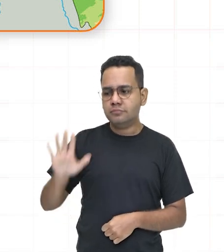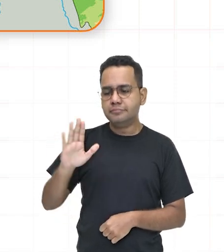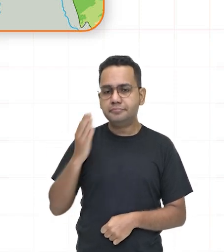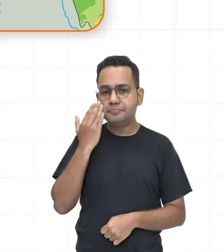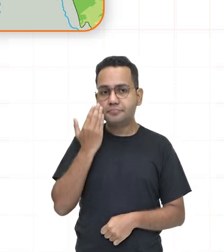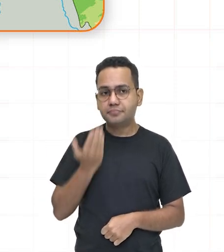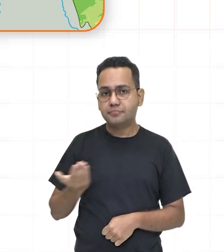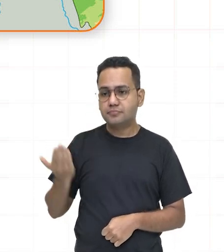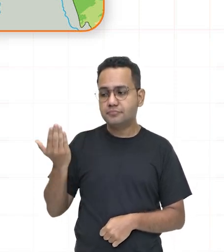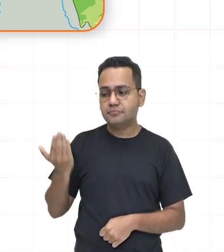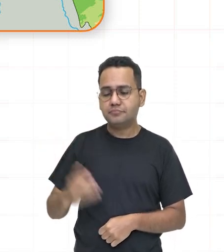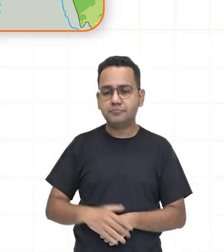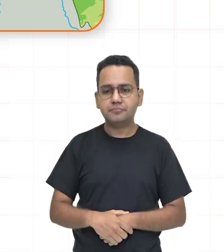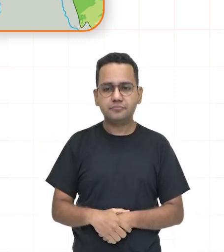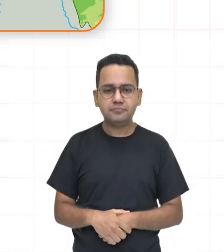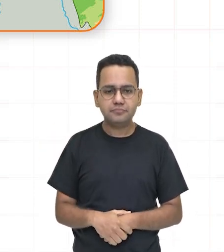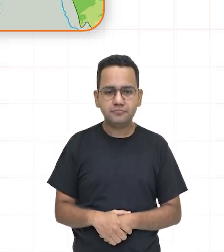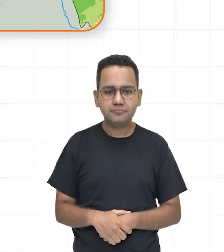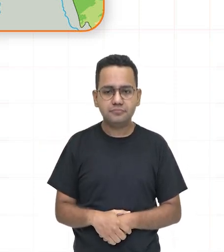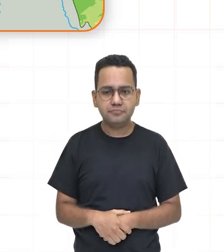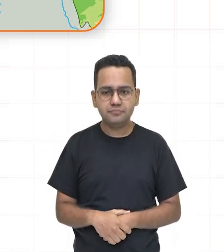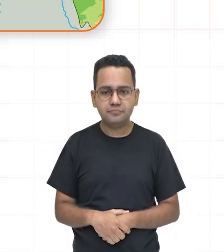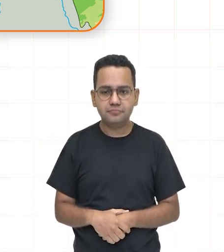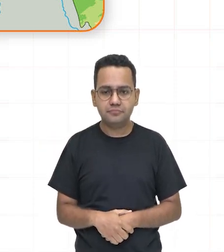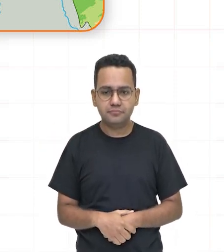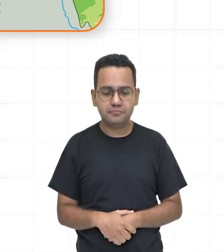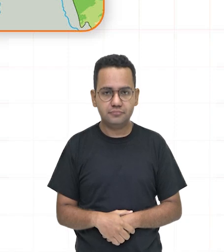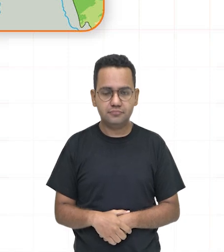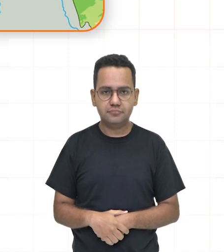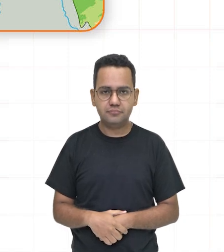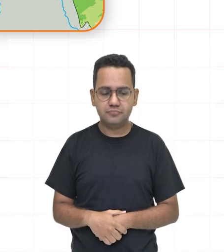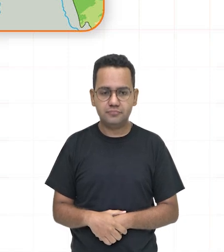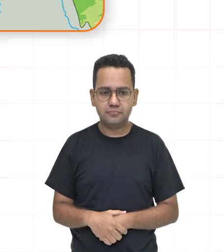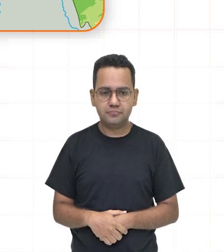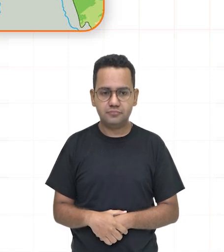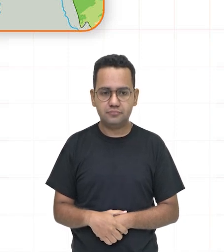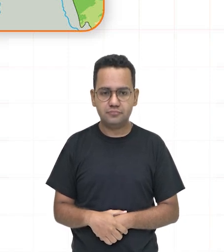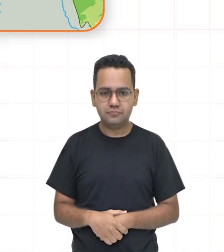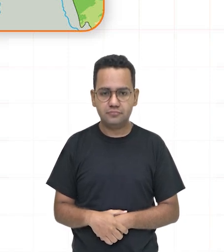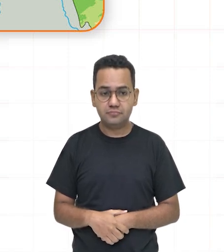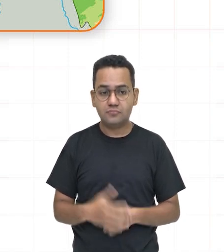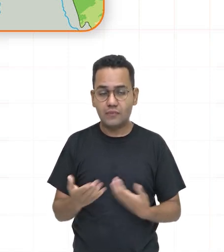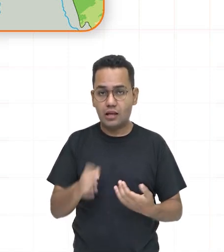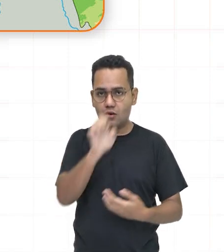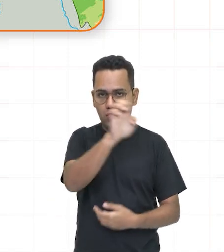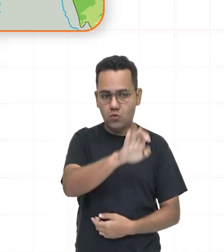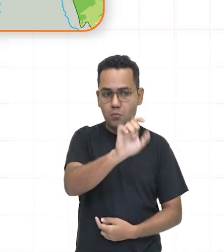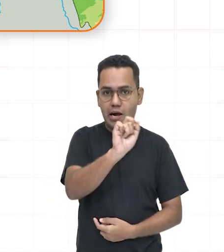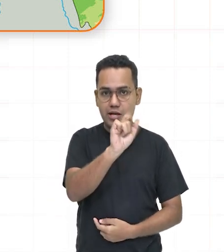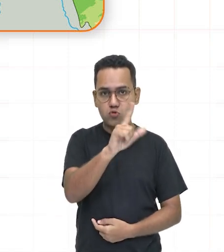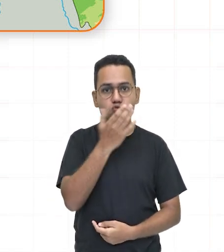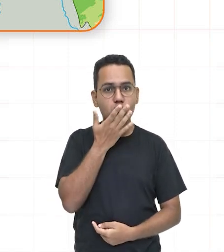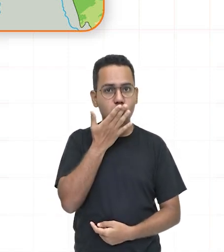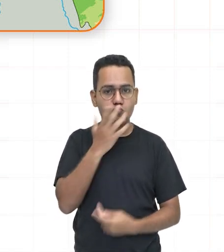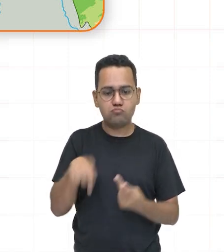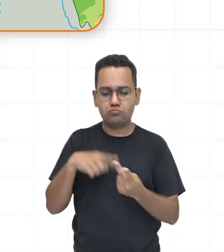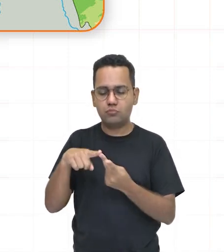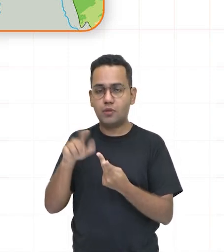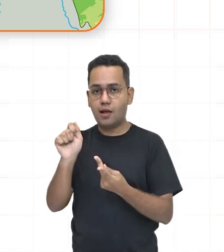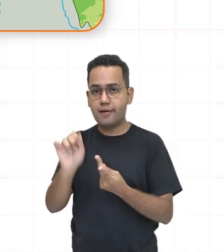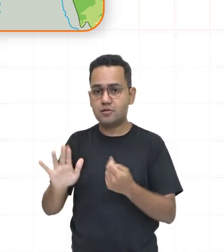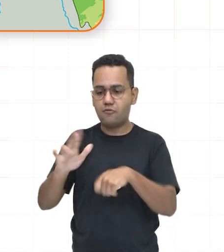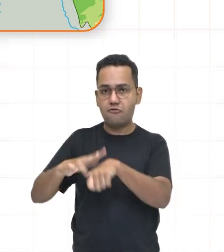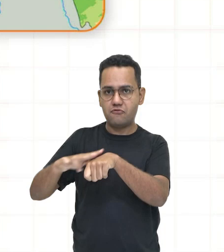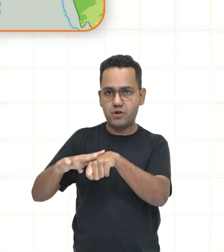tá? Observem aqui no mapa que nós temos Europa de azul, nós temos aí a Ásia de